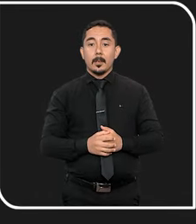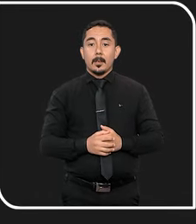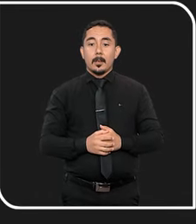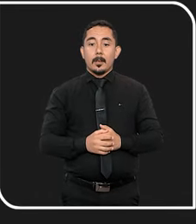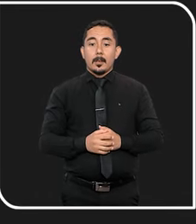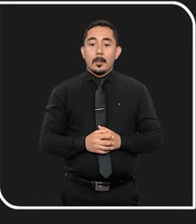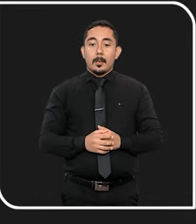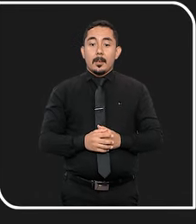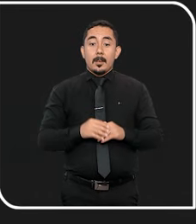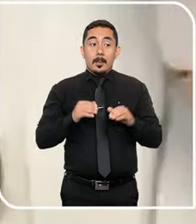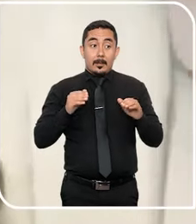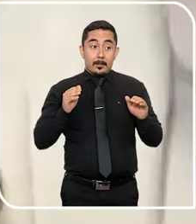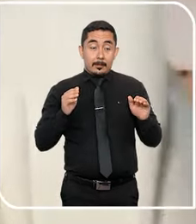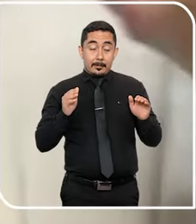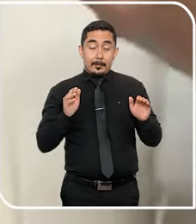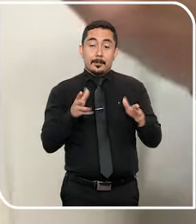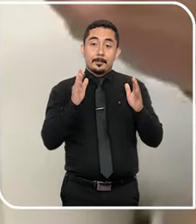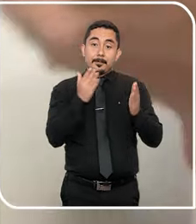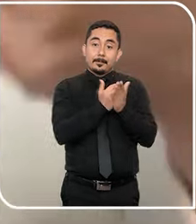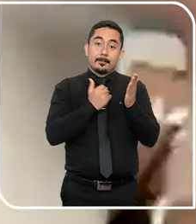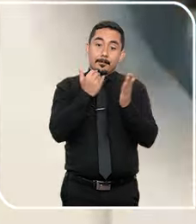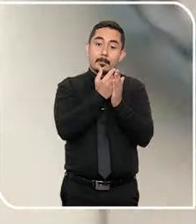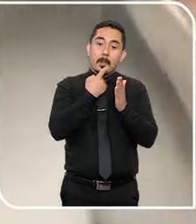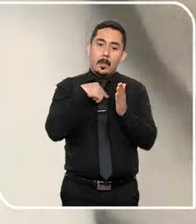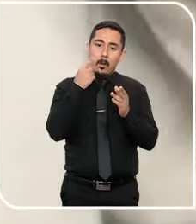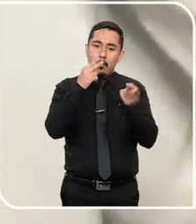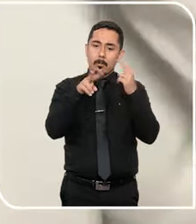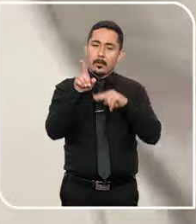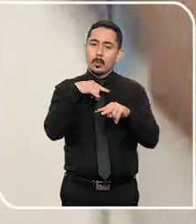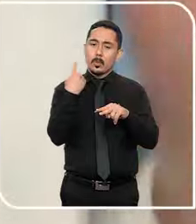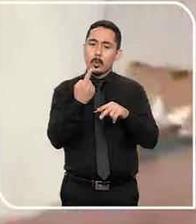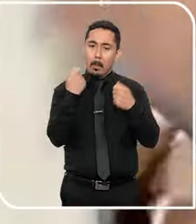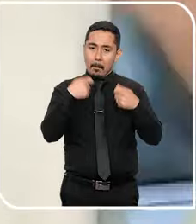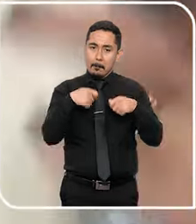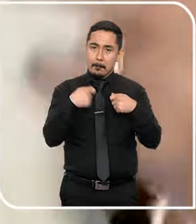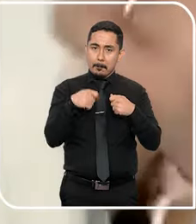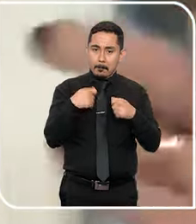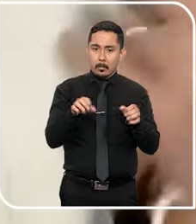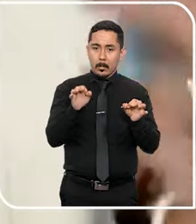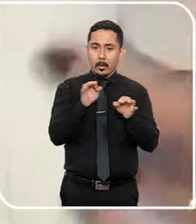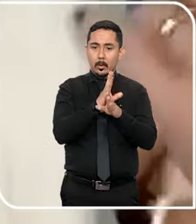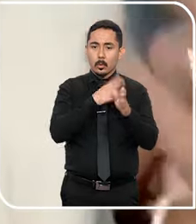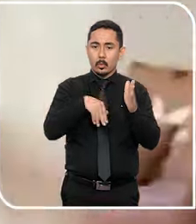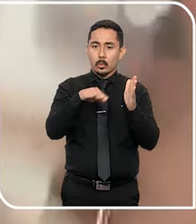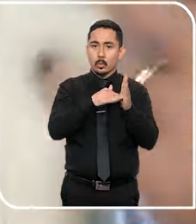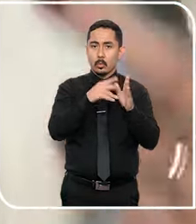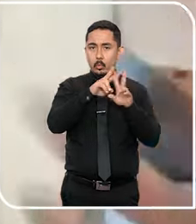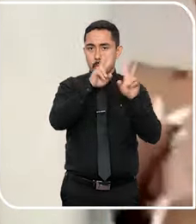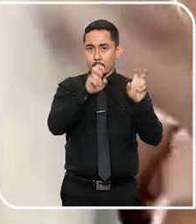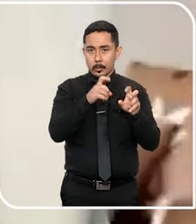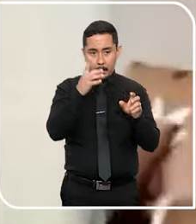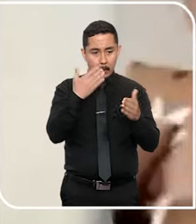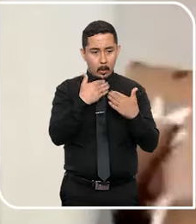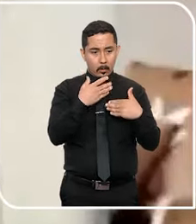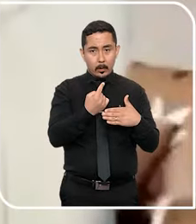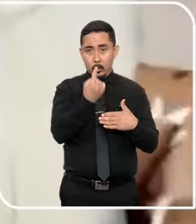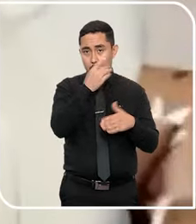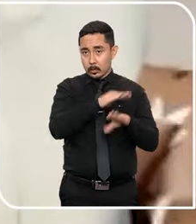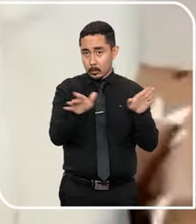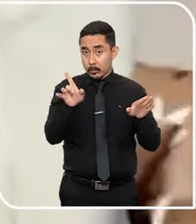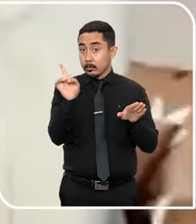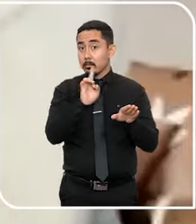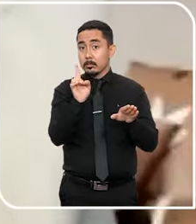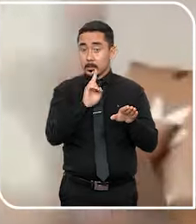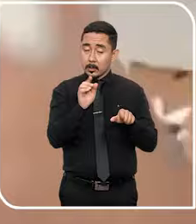dia ó para animar Ainda mais eu vou te trazer uma perspectiva de que a gente não precisa a terminar os assuntos numa única